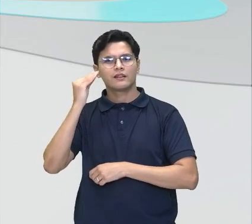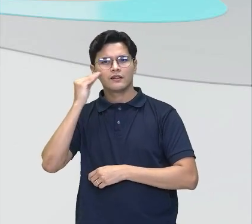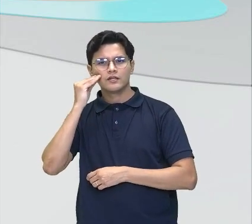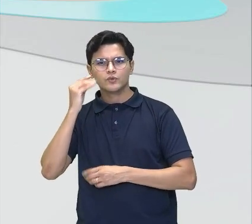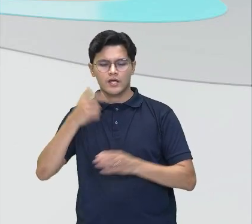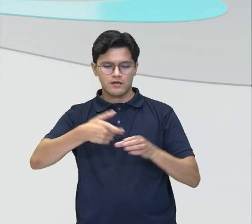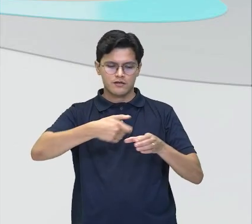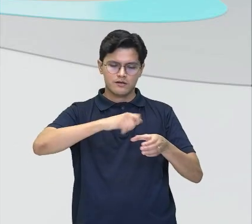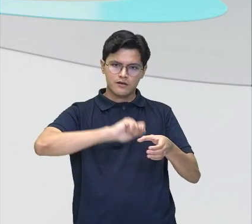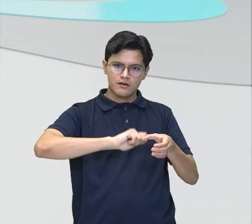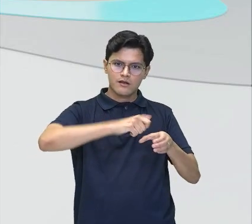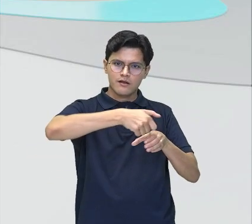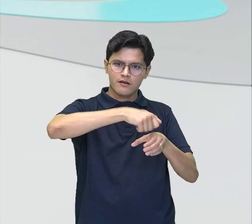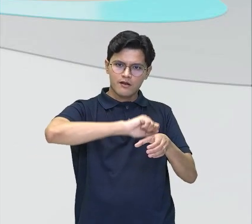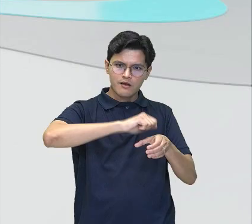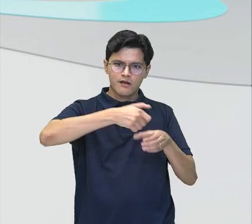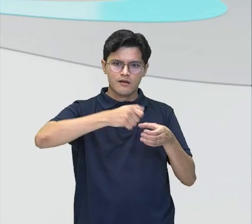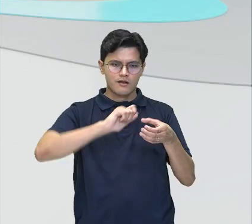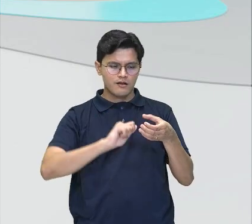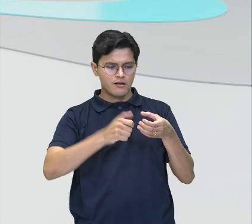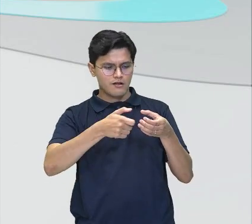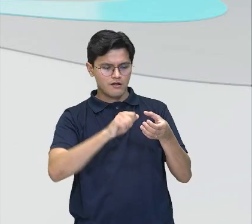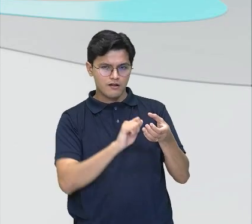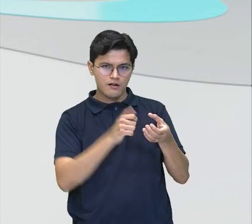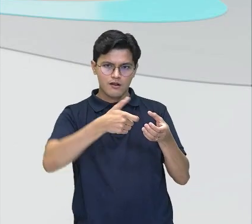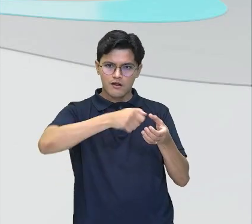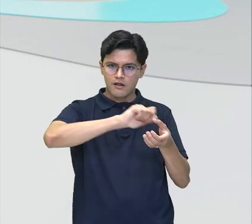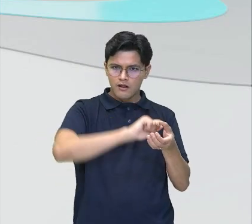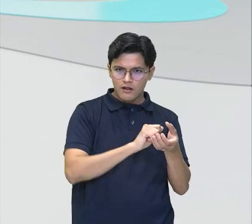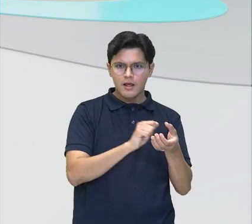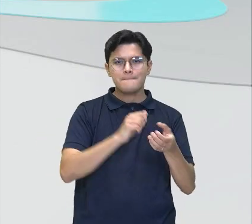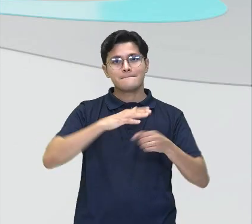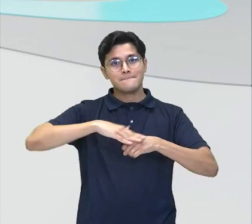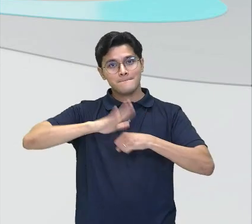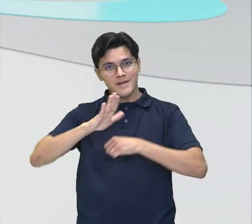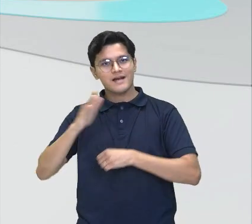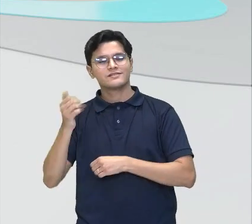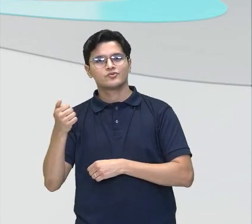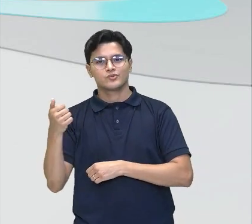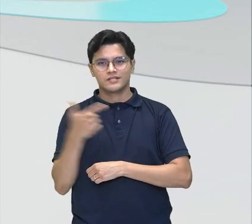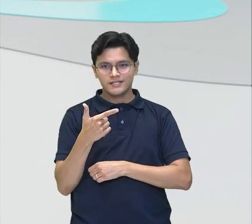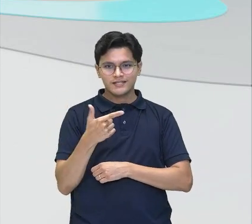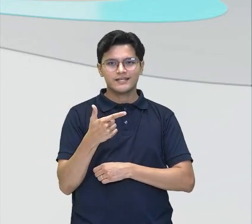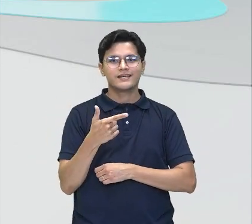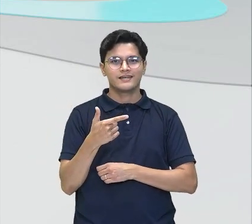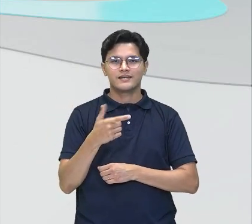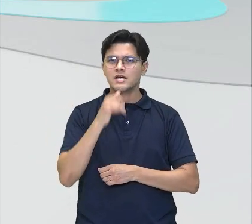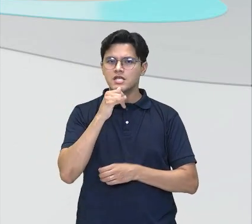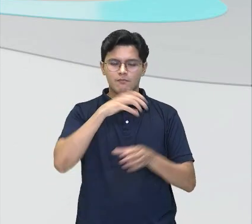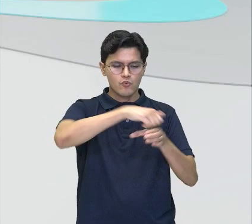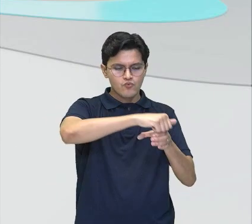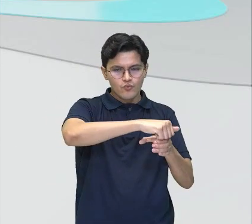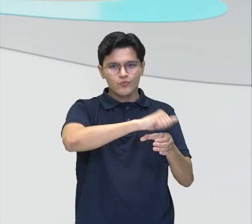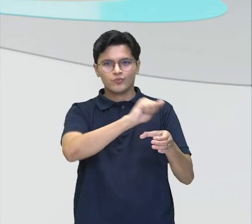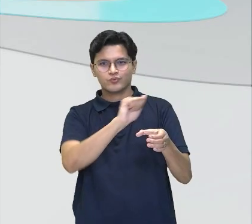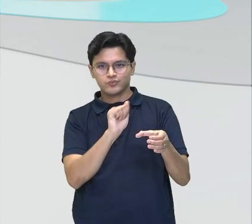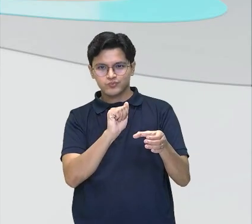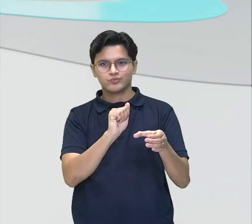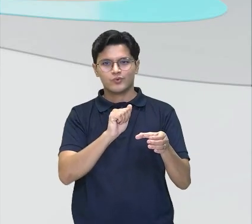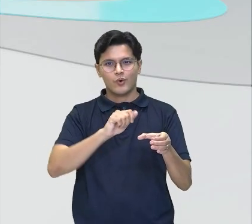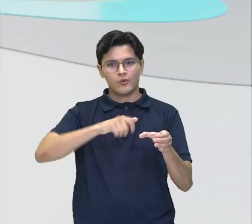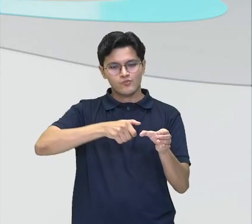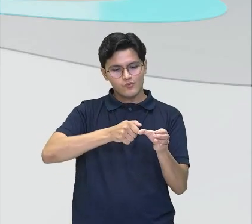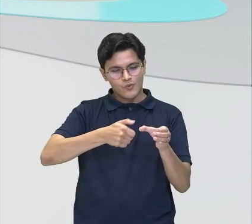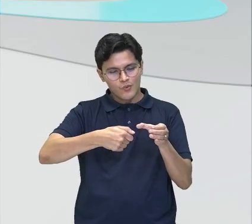que abrir embalagens. É uma dica valiosa, né? Digo isso porque quando a gente descasca mais, significa que a gente está comendo